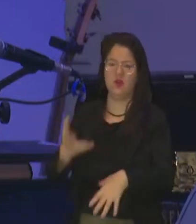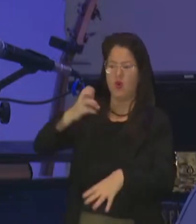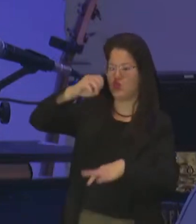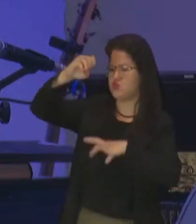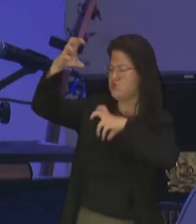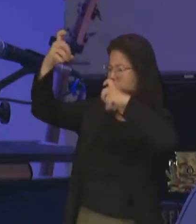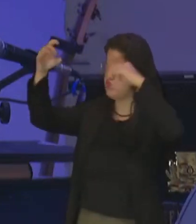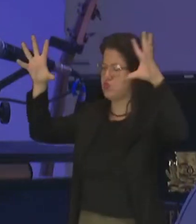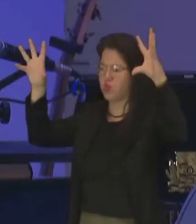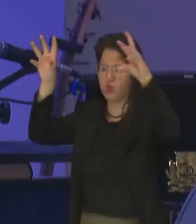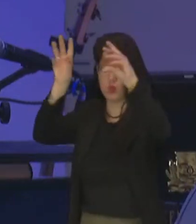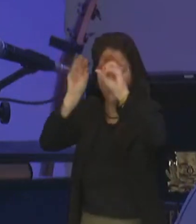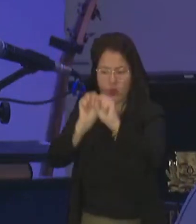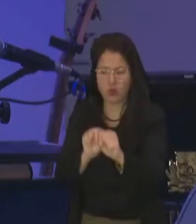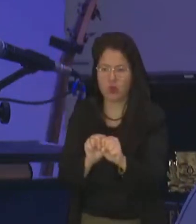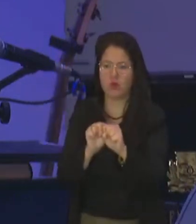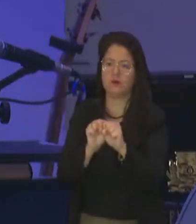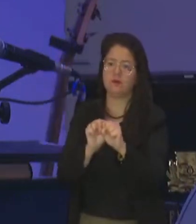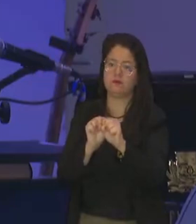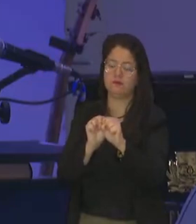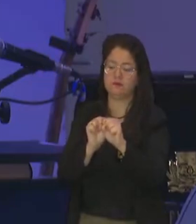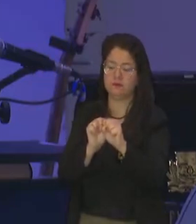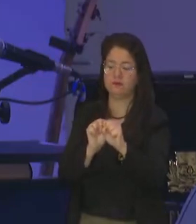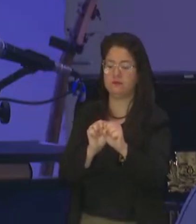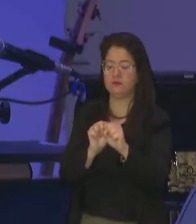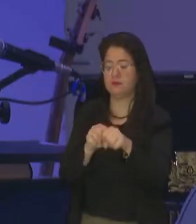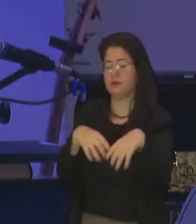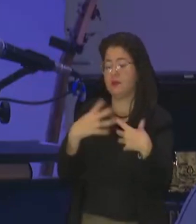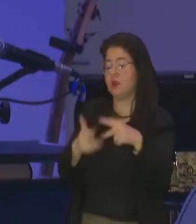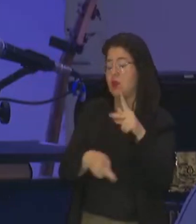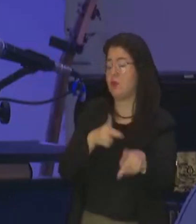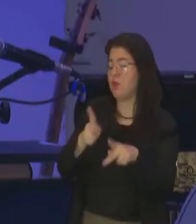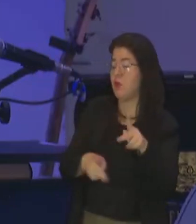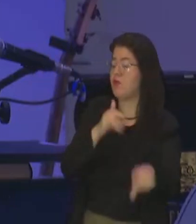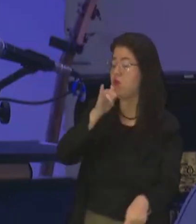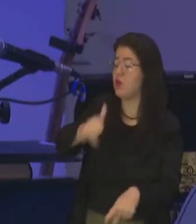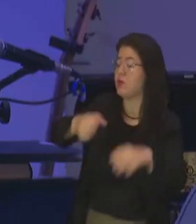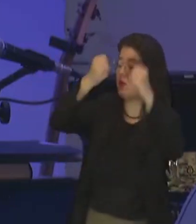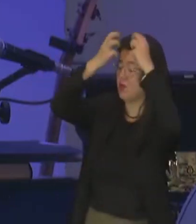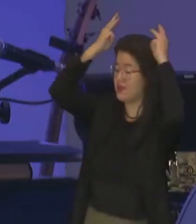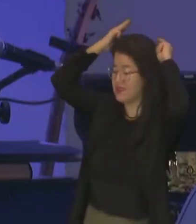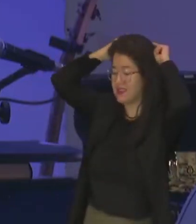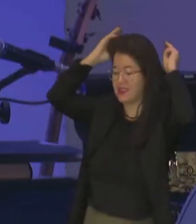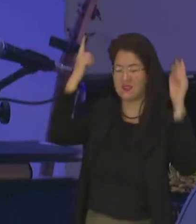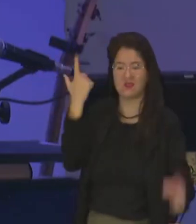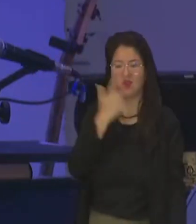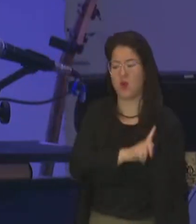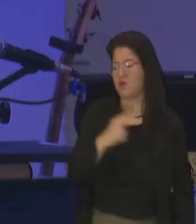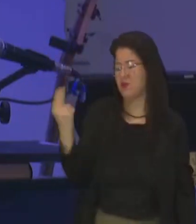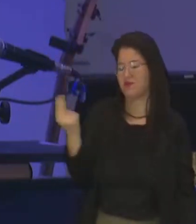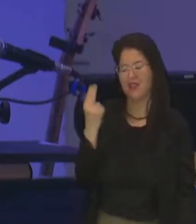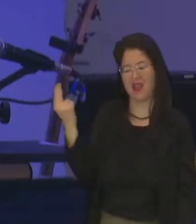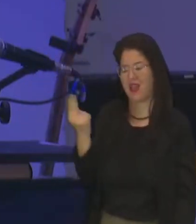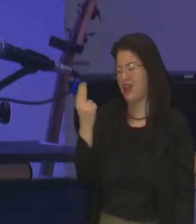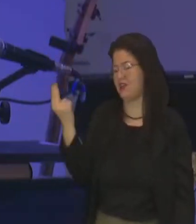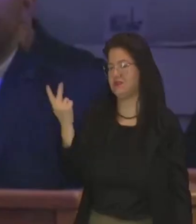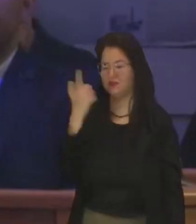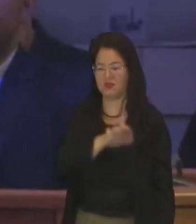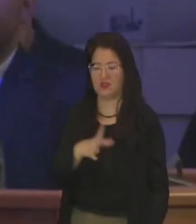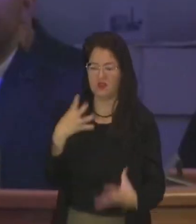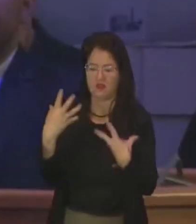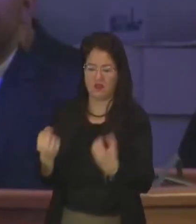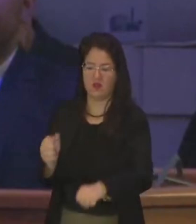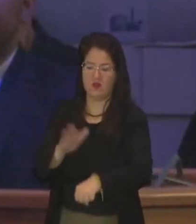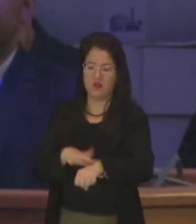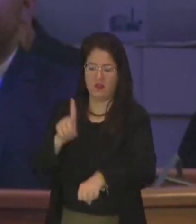fumaça, escuridão, e a ponto do povo depois falar o que para Moisés? Olha, Moisés, não dá mais, assim não, vamos fazer o